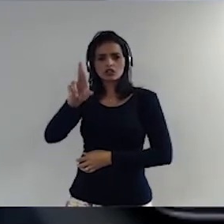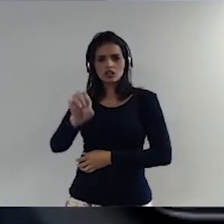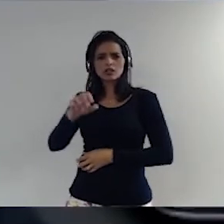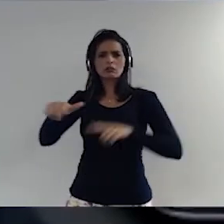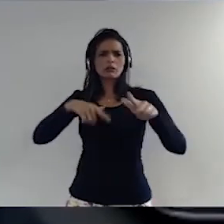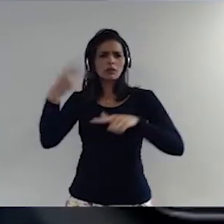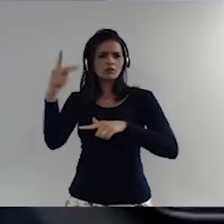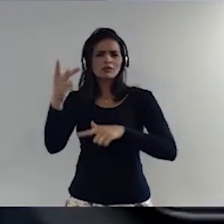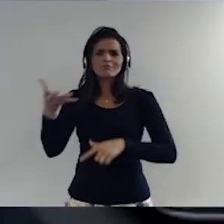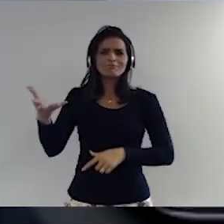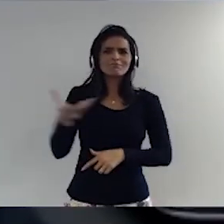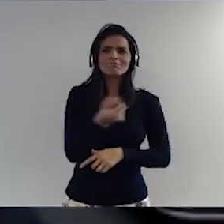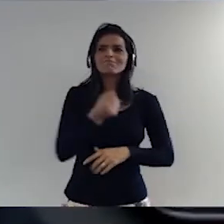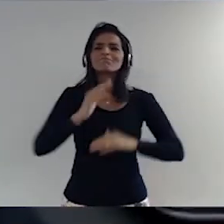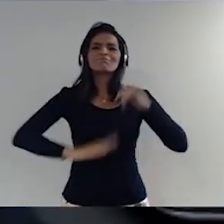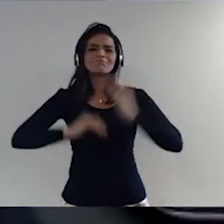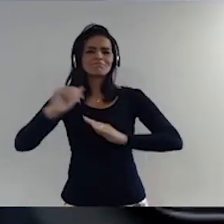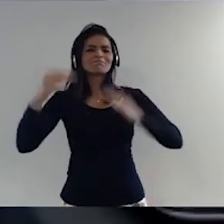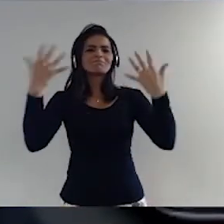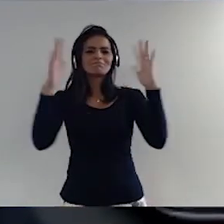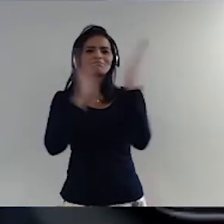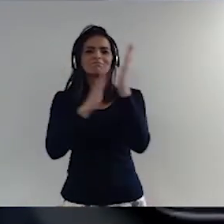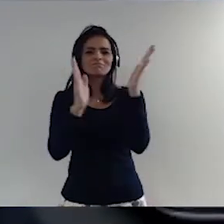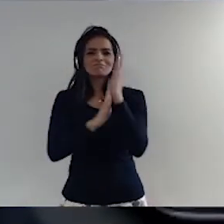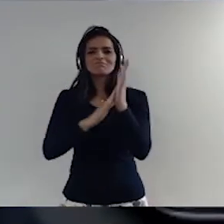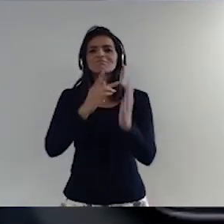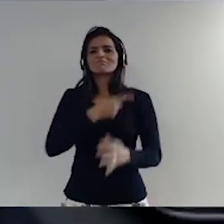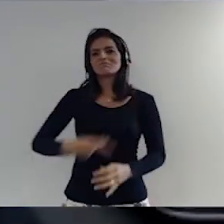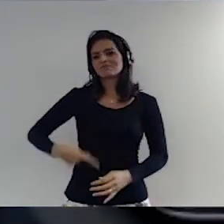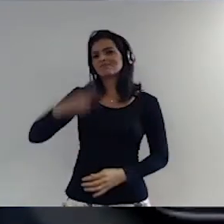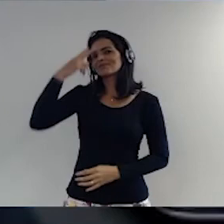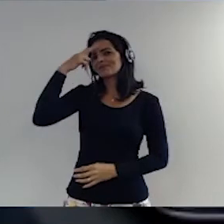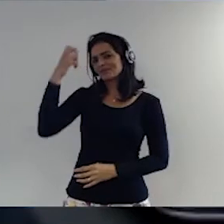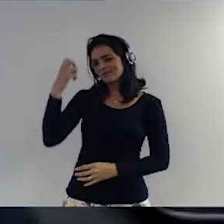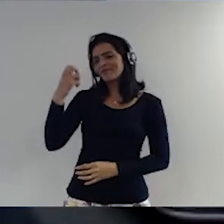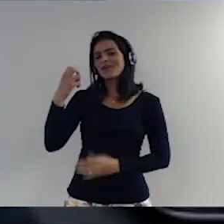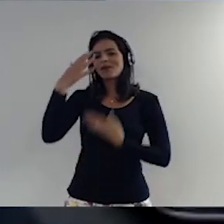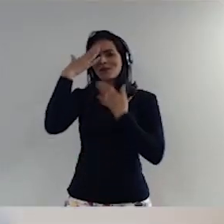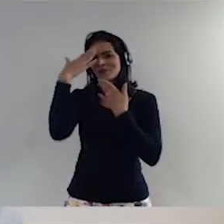trabalho. Parabéns, presidente Felipe Santa Cruz. Muito obrigado.